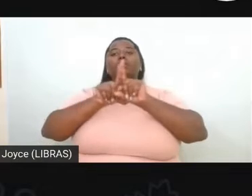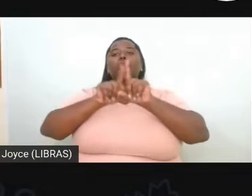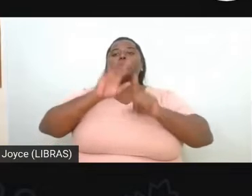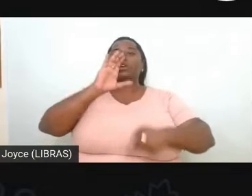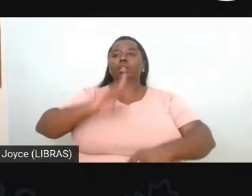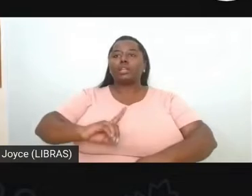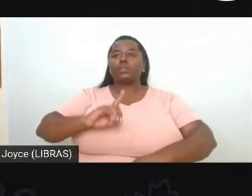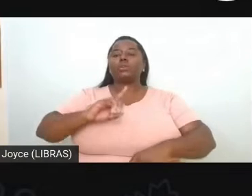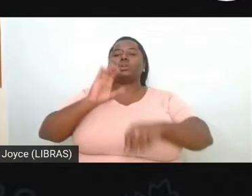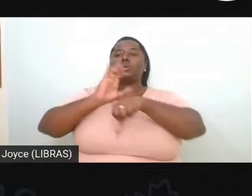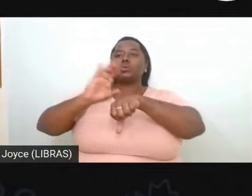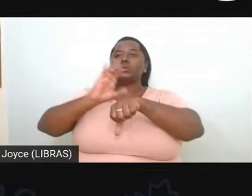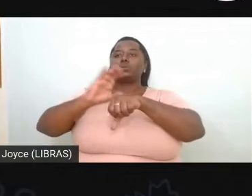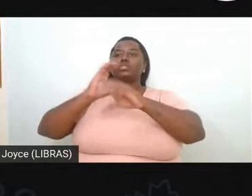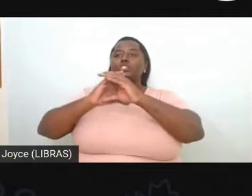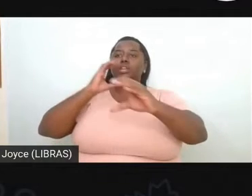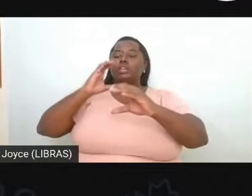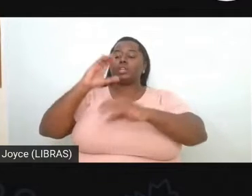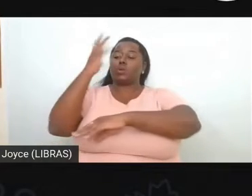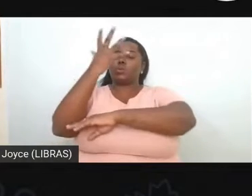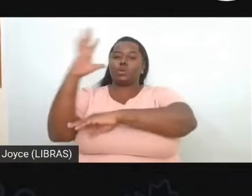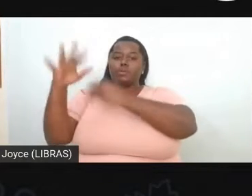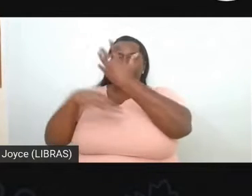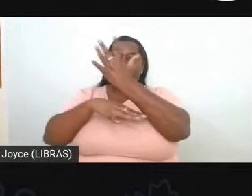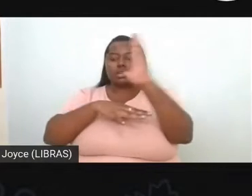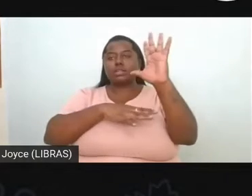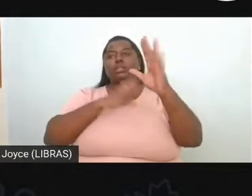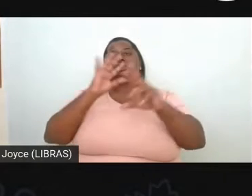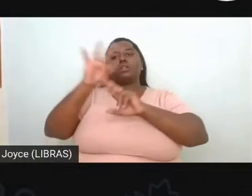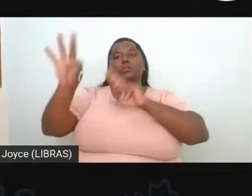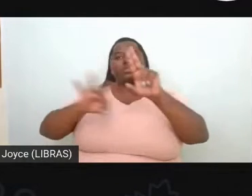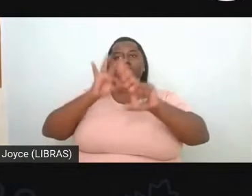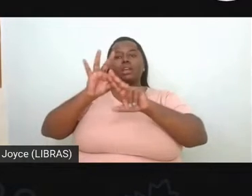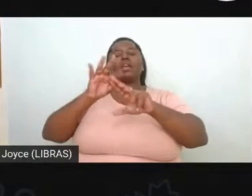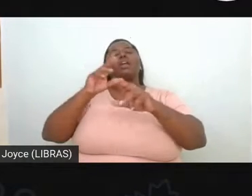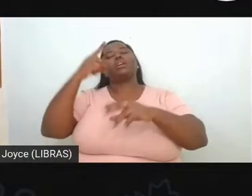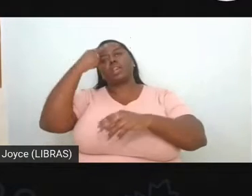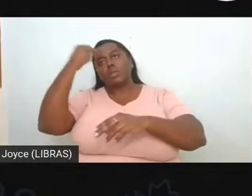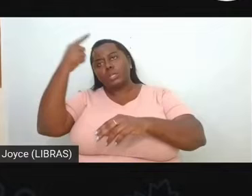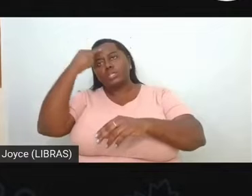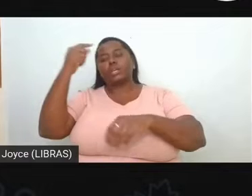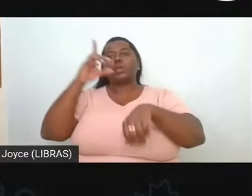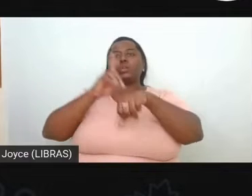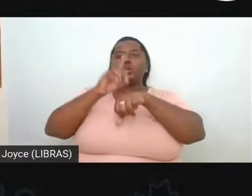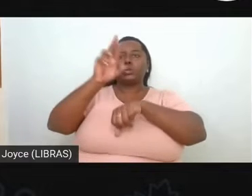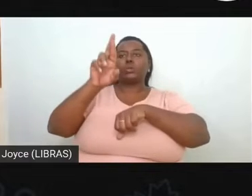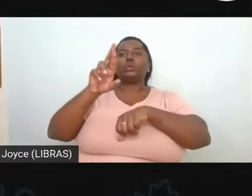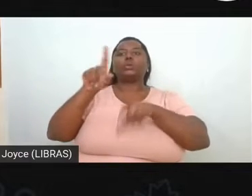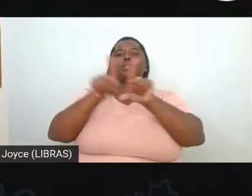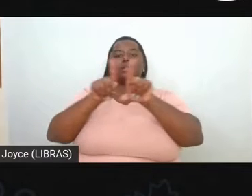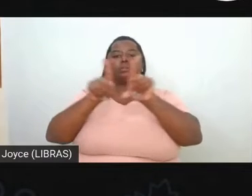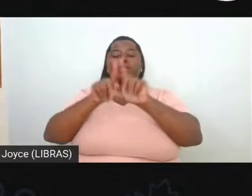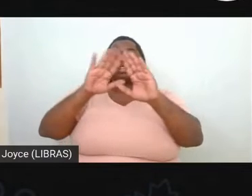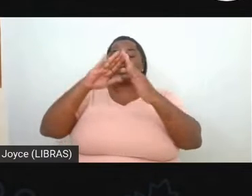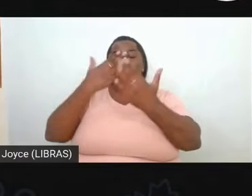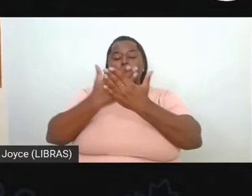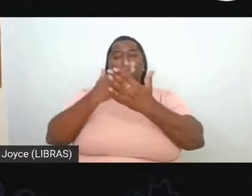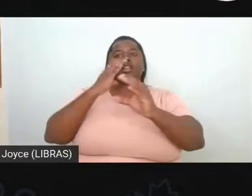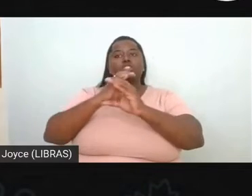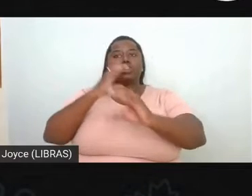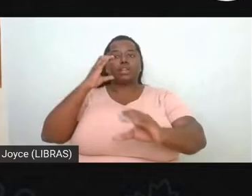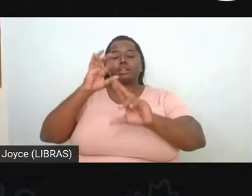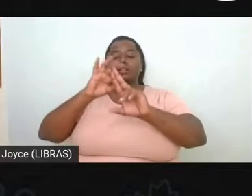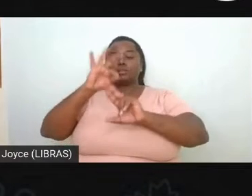da UFSCar, graduada em Engenharia Civil pela UFSCar, doutora em Engenharia Hidráulica e Saneamento pela Escola de Engenharia São Carlos da